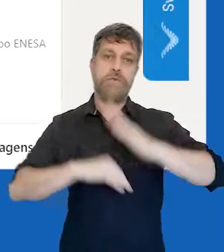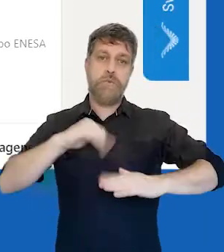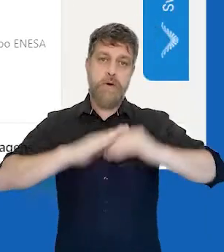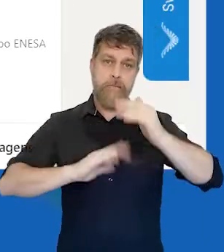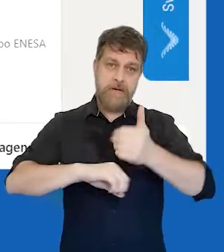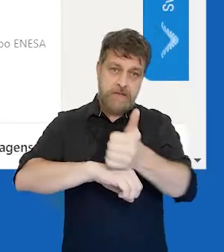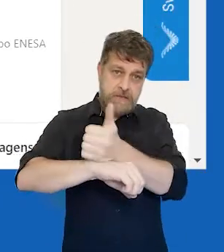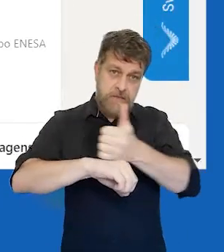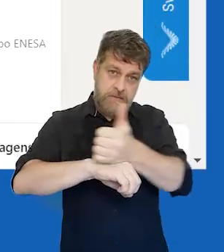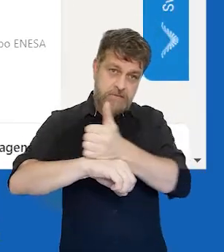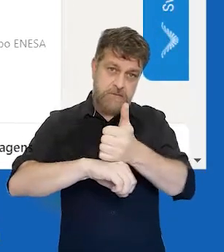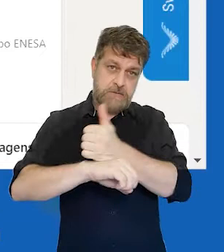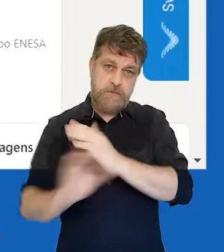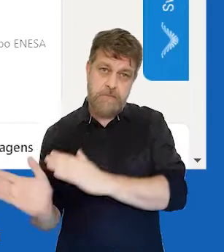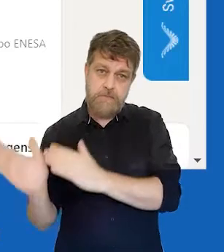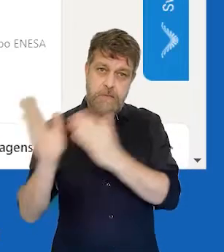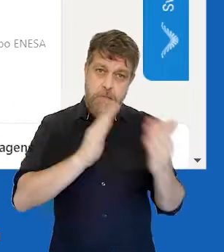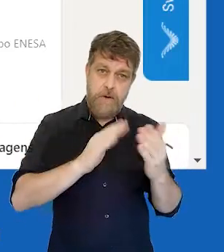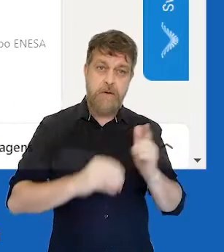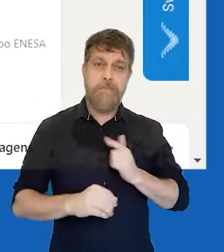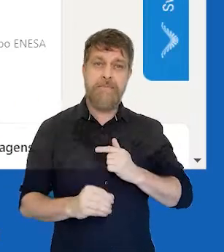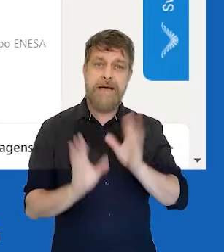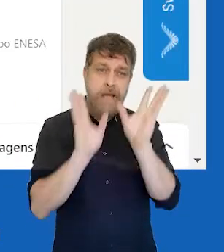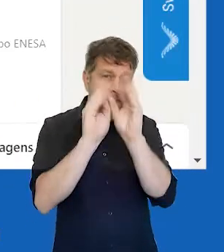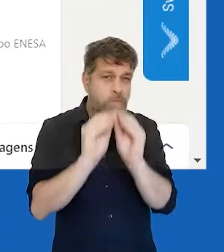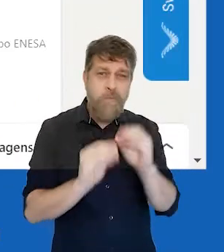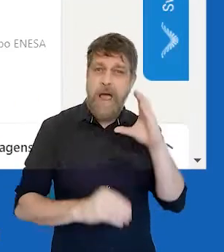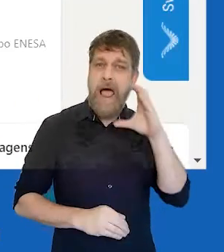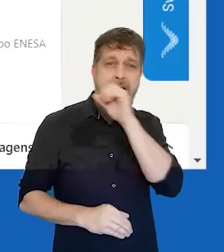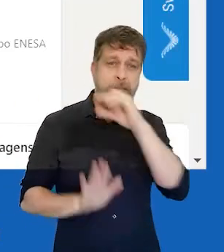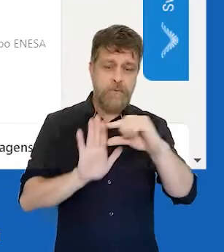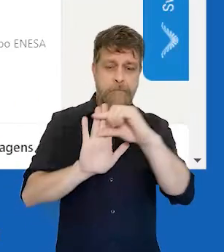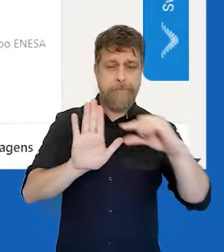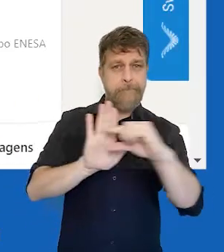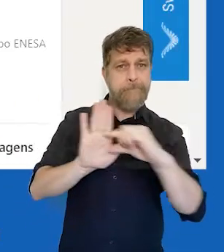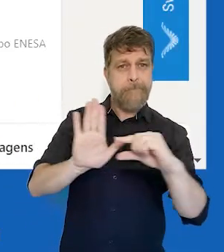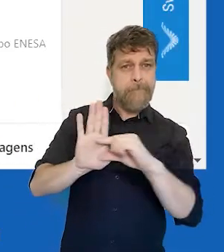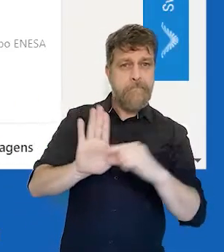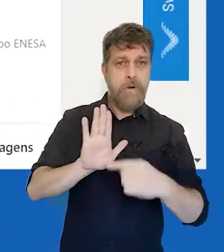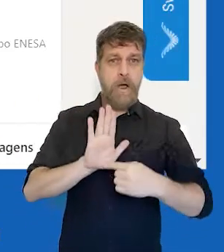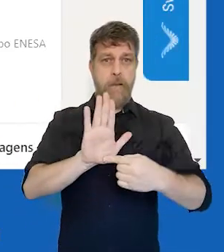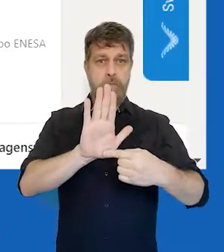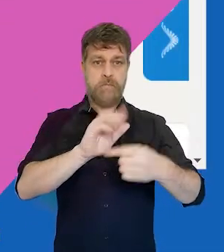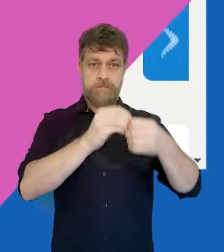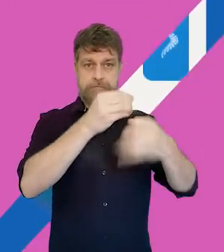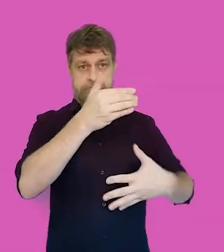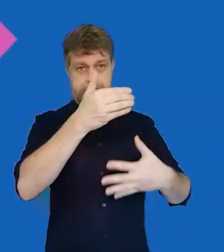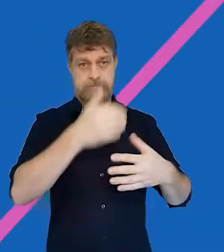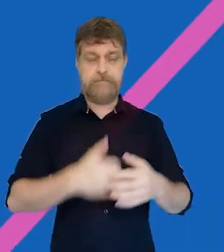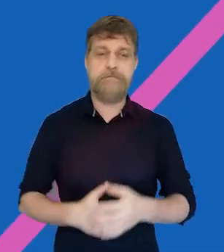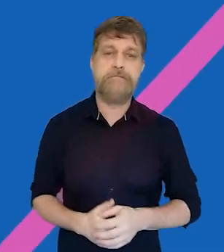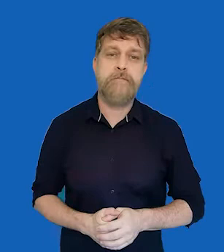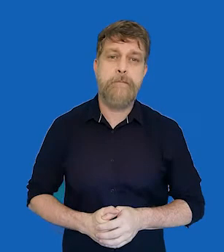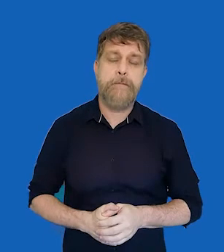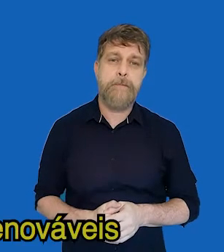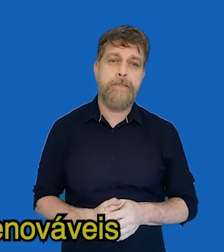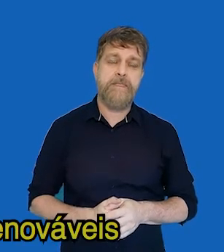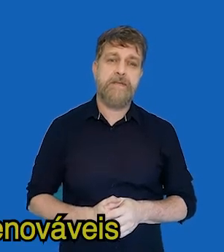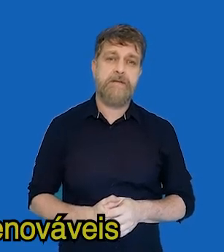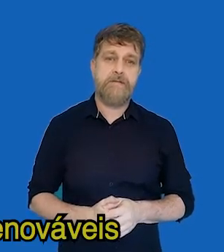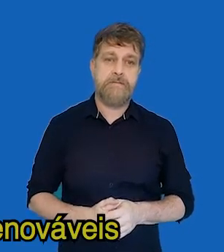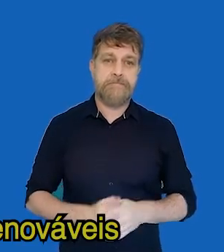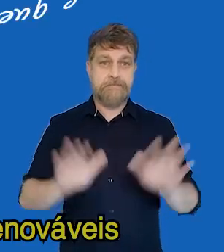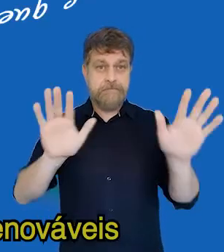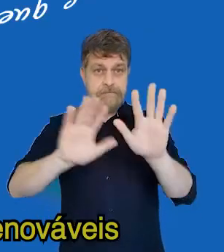profissional e sobre a sua trajetória Mas é bem curtinho poucos parágrafos para você poder desse de escrever a faixa diagonais em azul e rosa